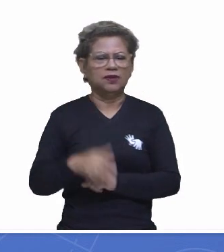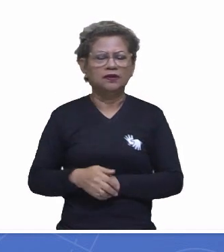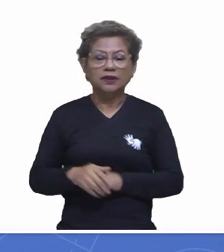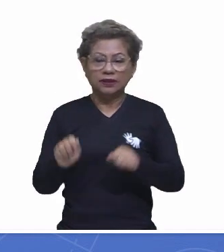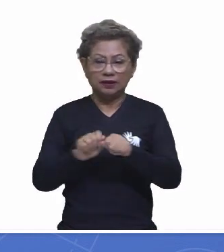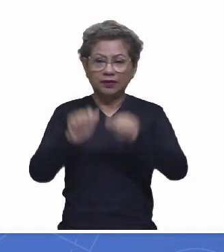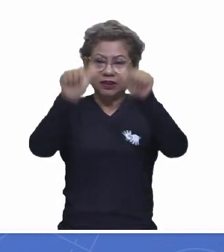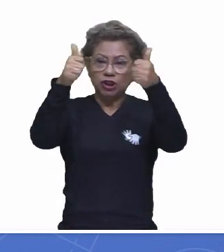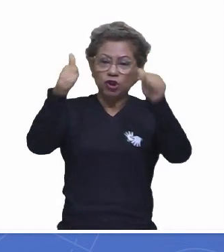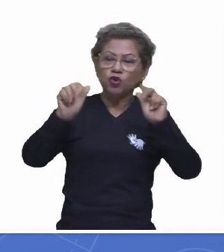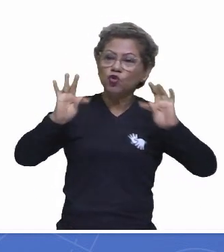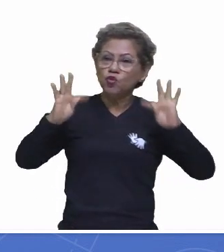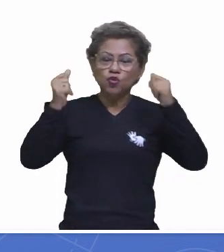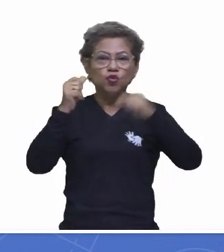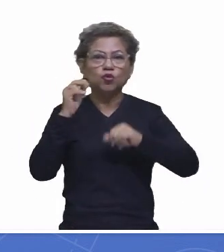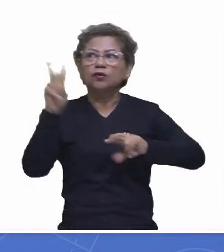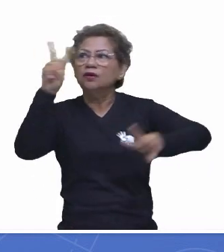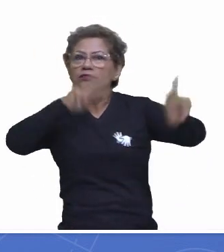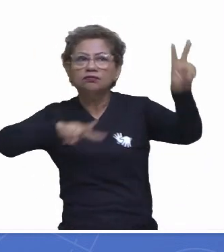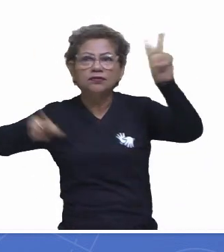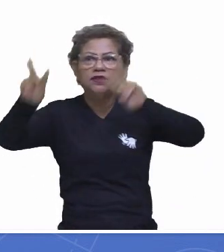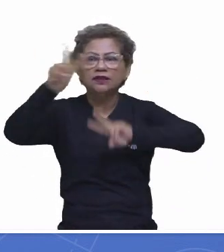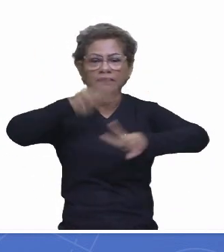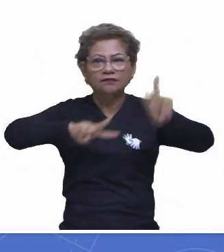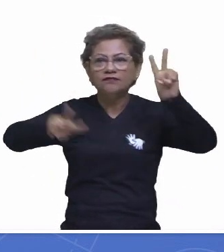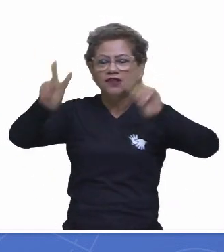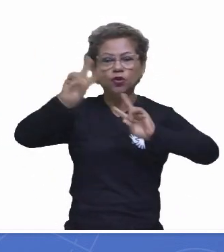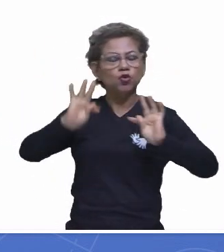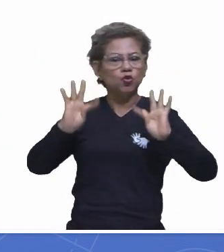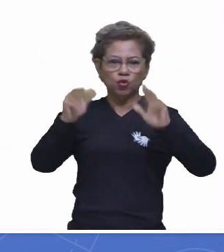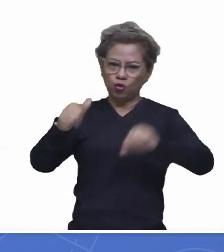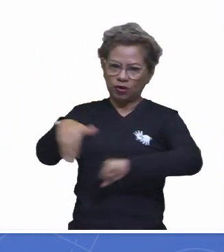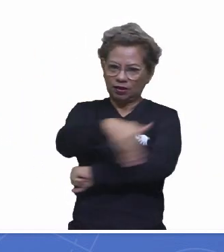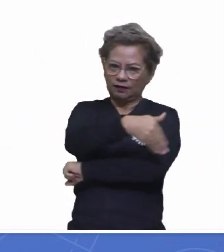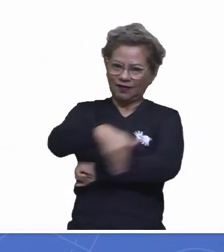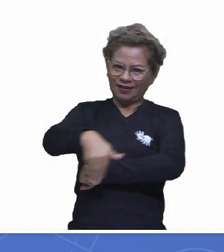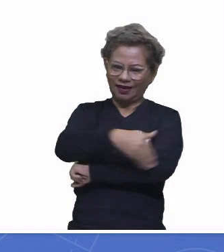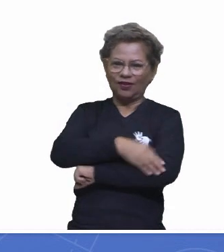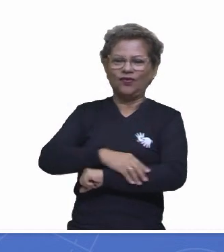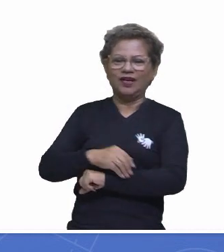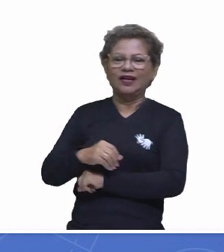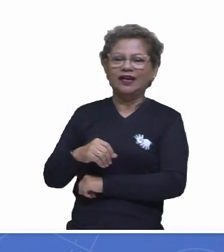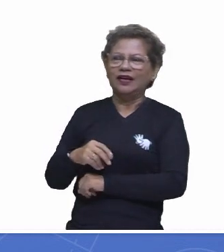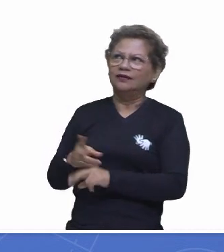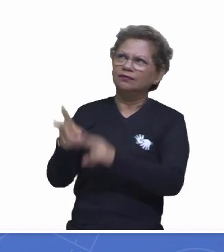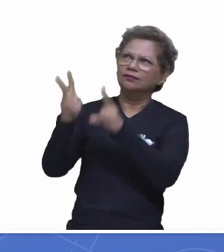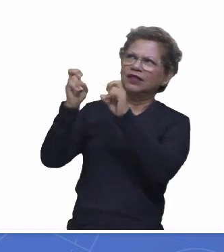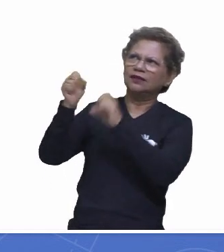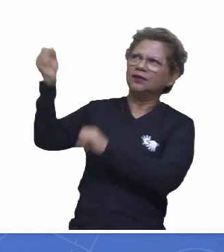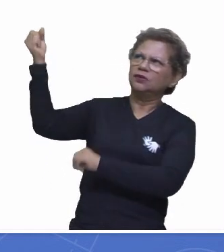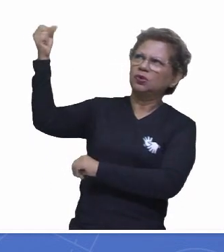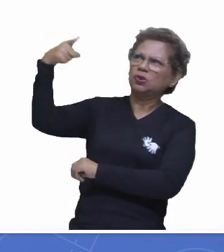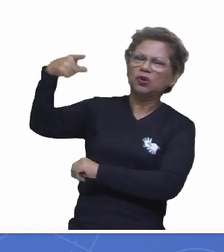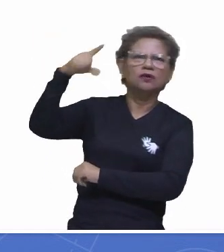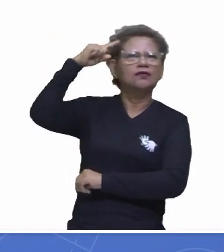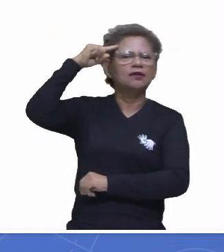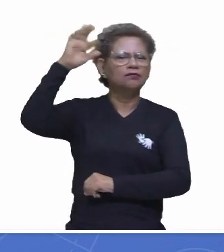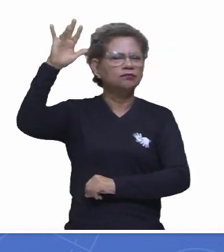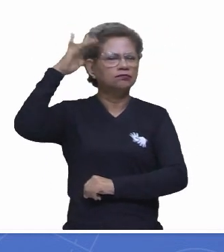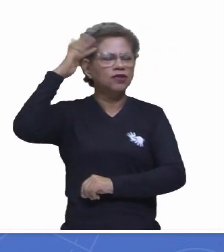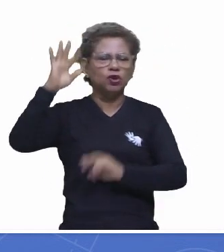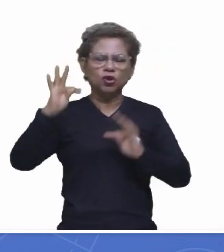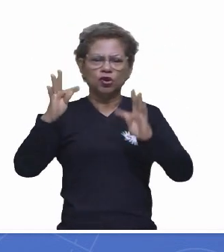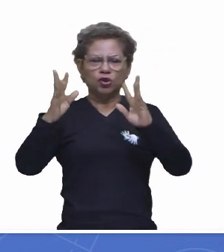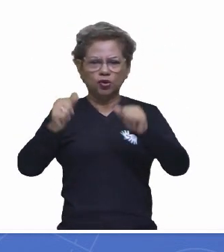descrições relacionadas ao que ele está vendo: sol, espaçonaves, guerrilhas. Então percebo que há todo